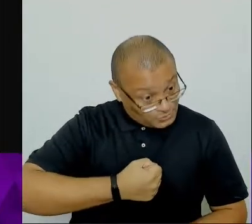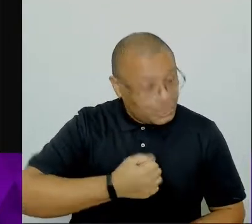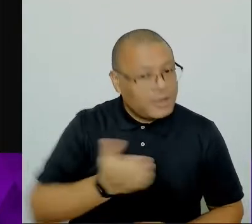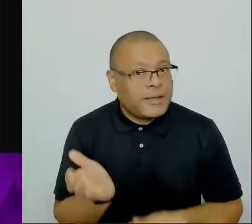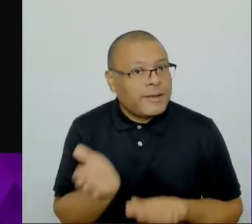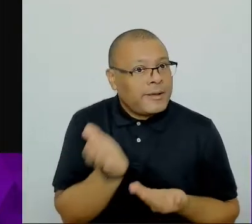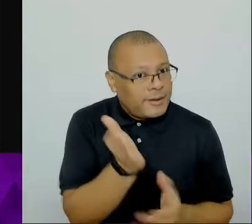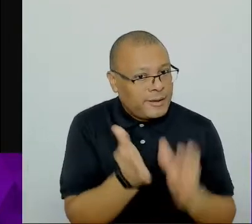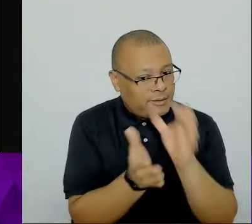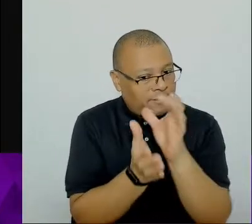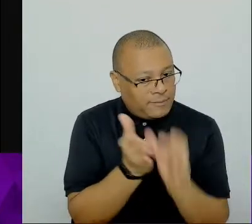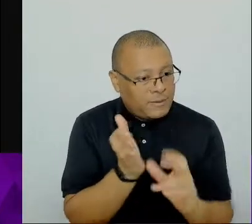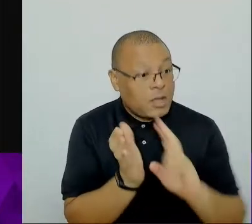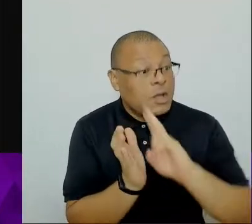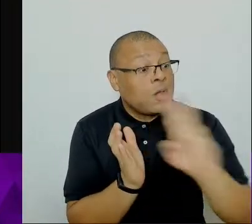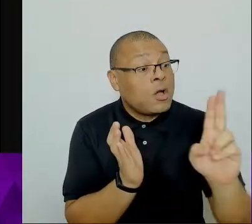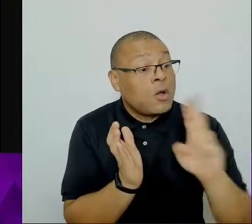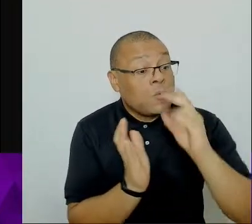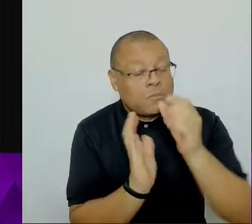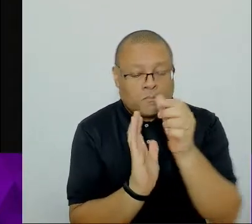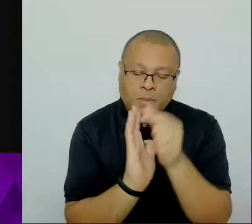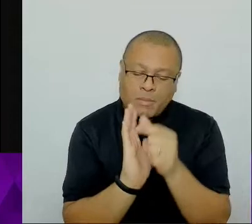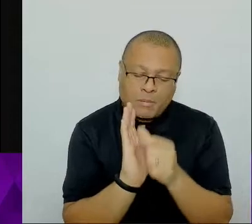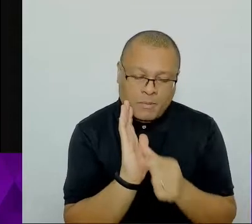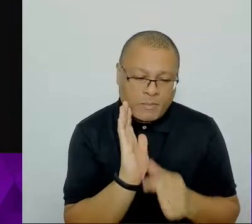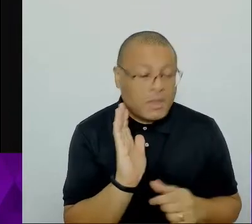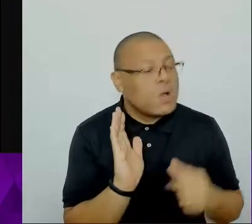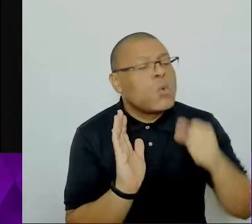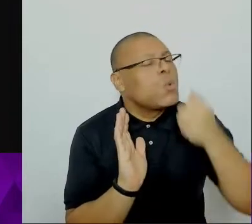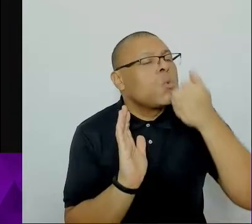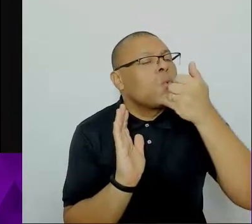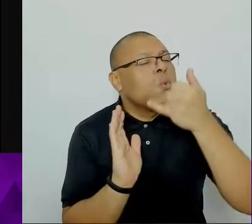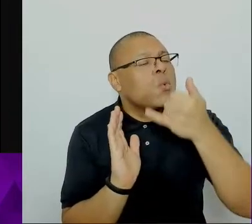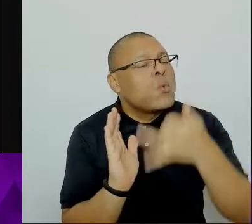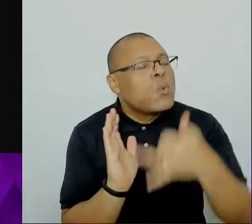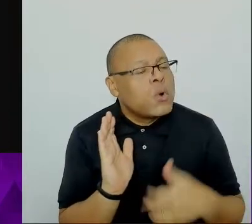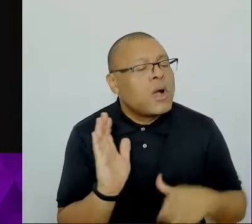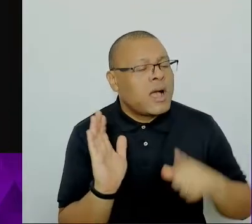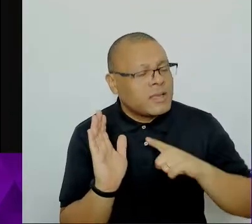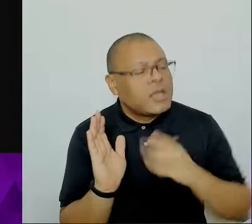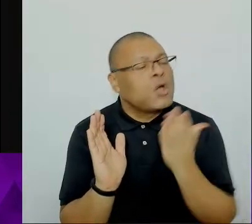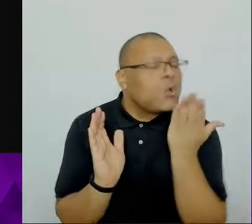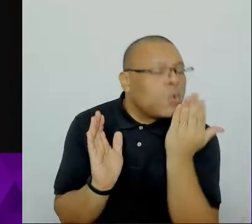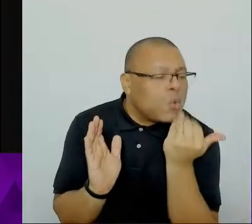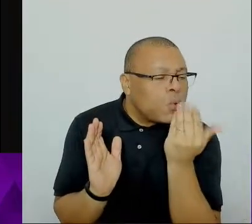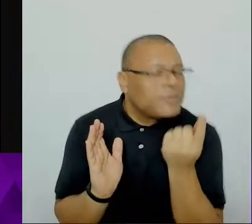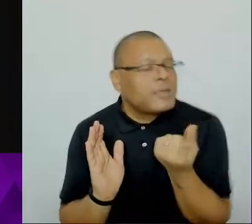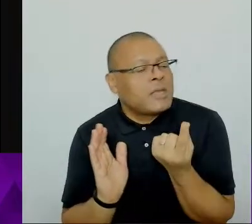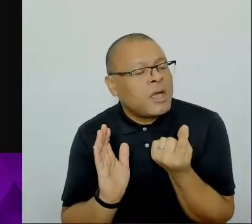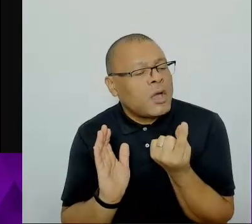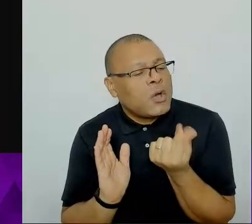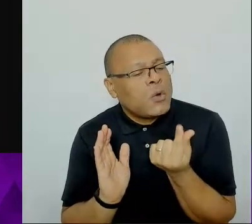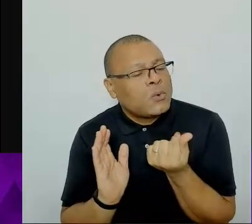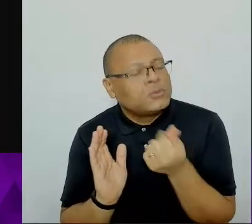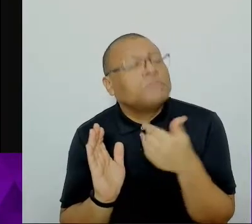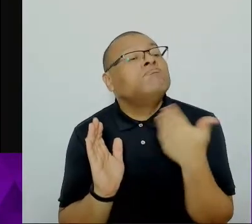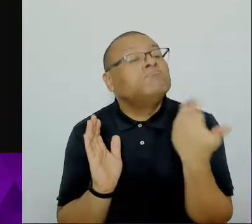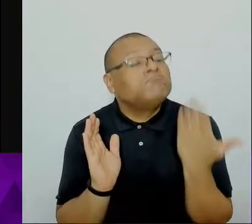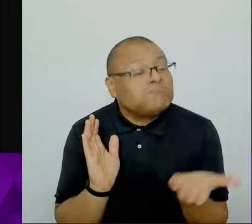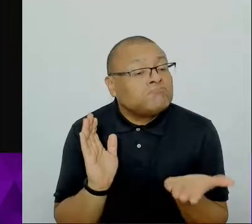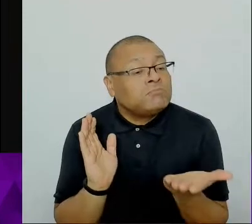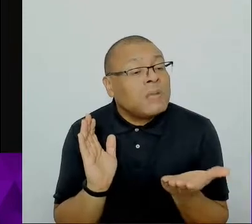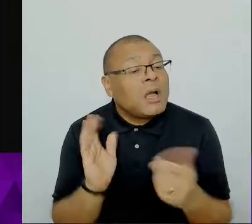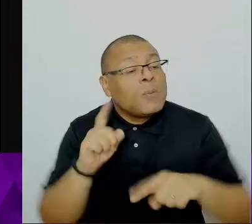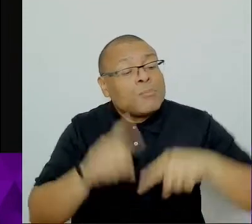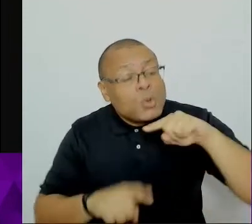um cardápio, e nesse cardápio tem descrito quais são os pratos que tem, o valor desses pratos, quais são os ingredientes que